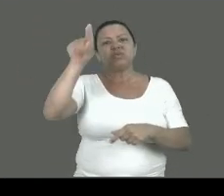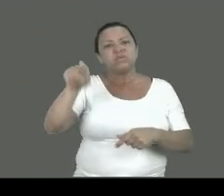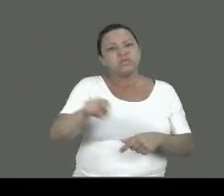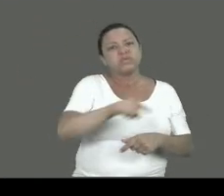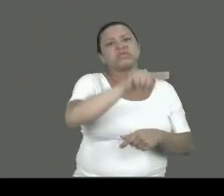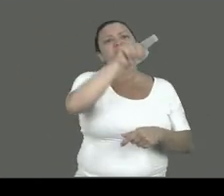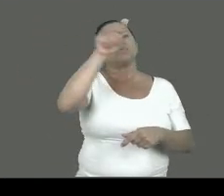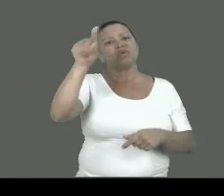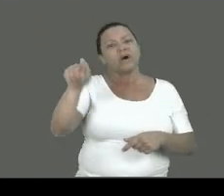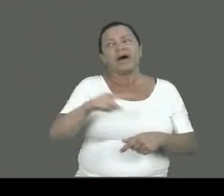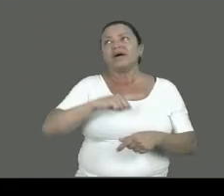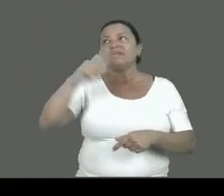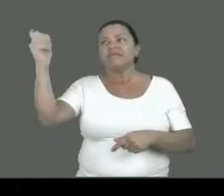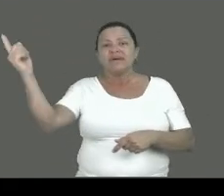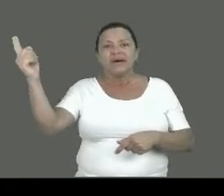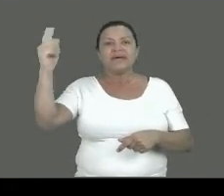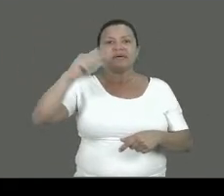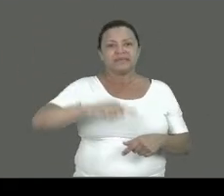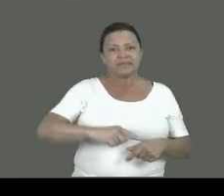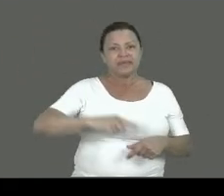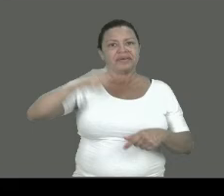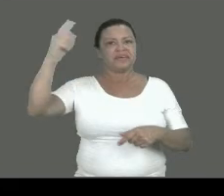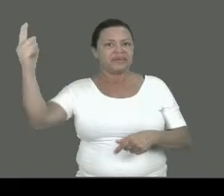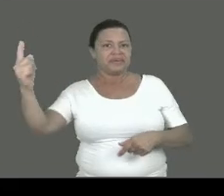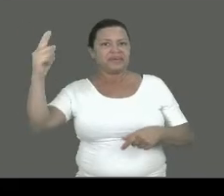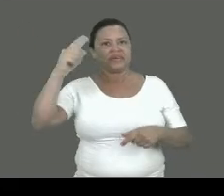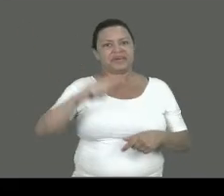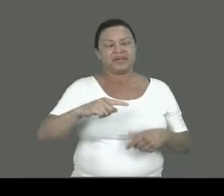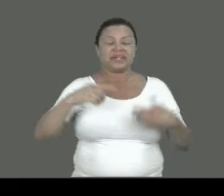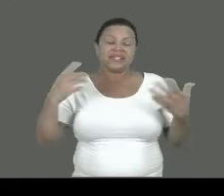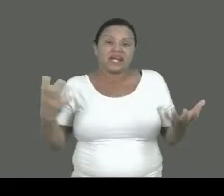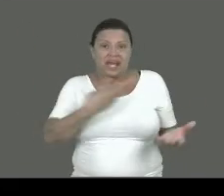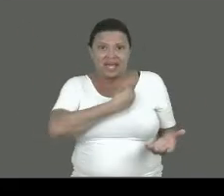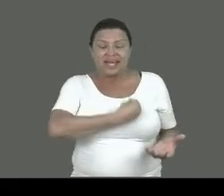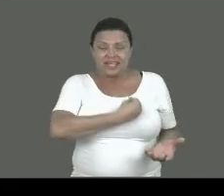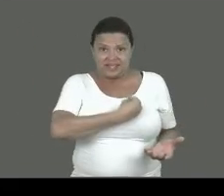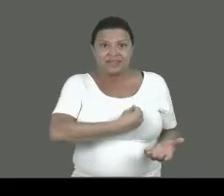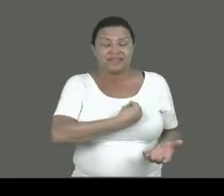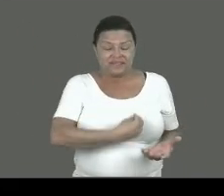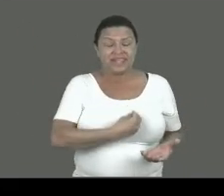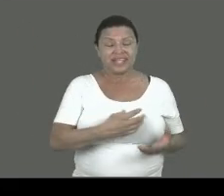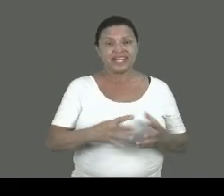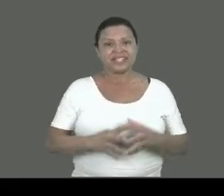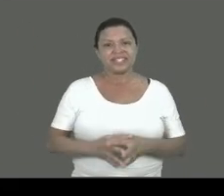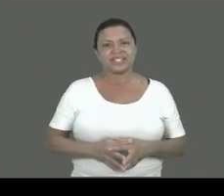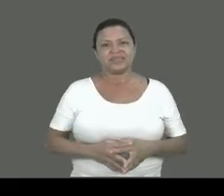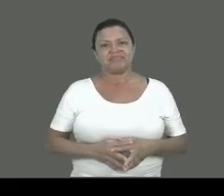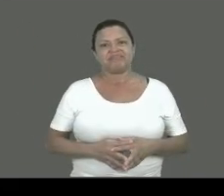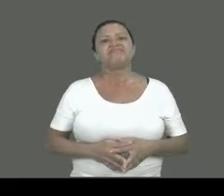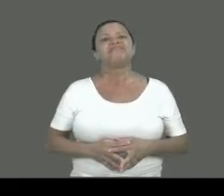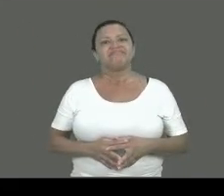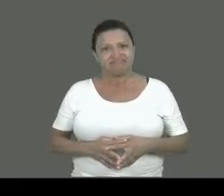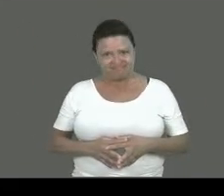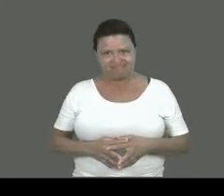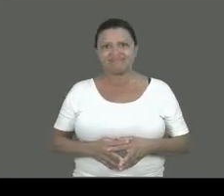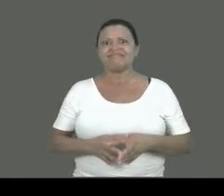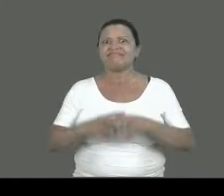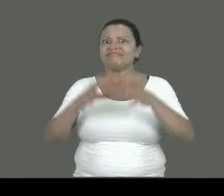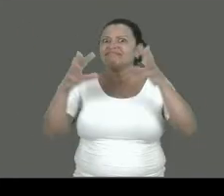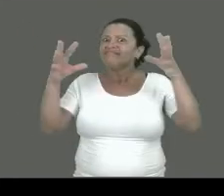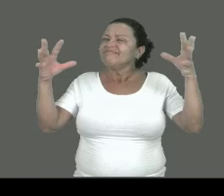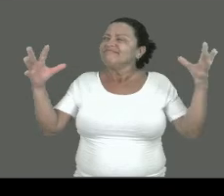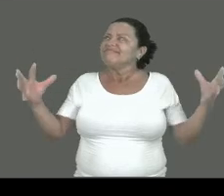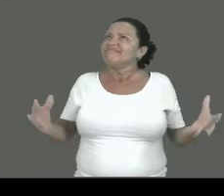de vai e vem. Ou seja, a vida, desse tamanho enorme que